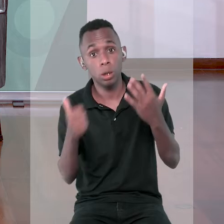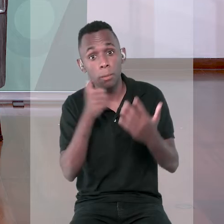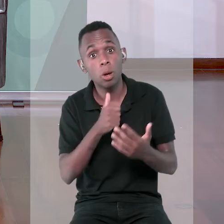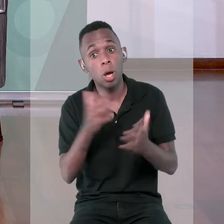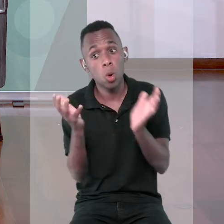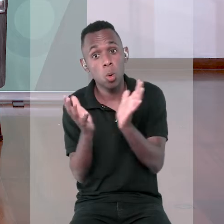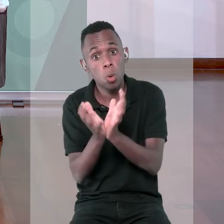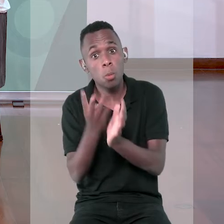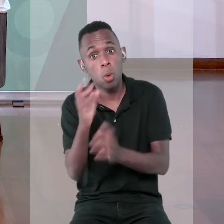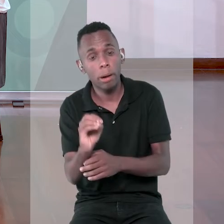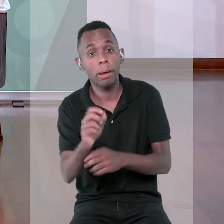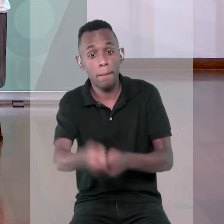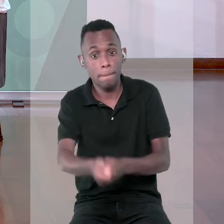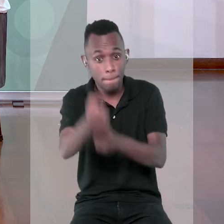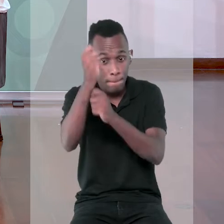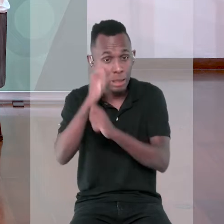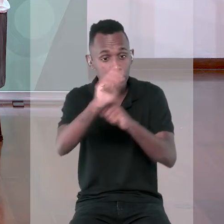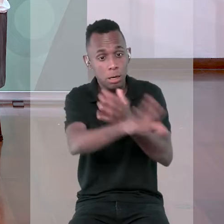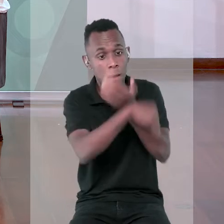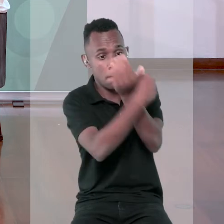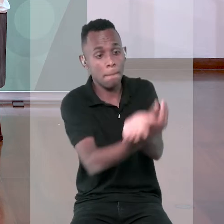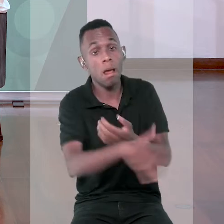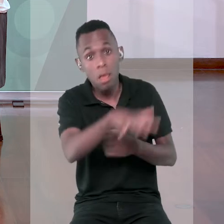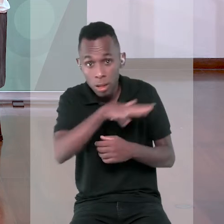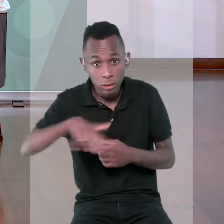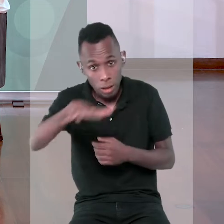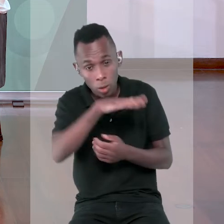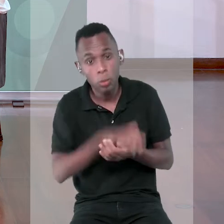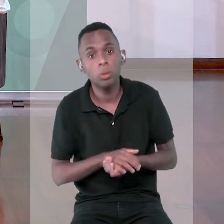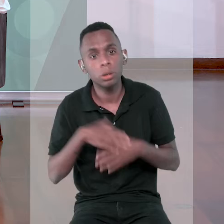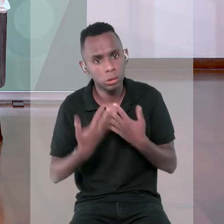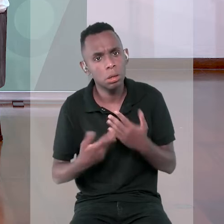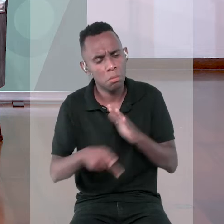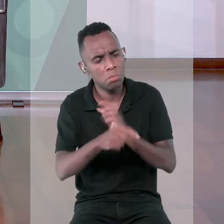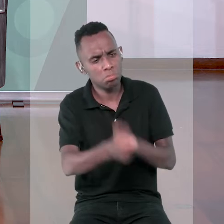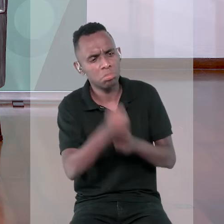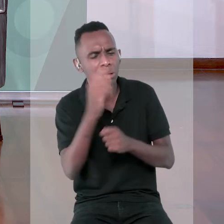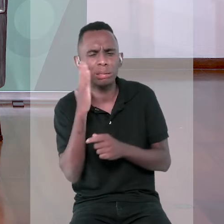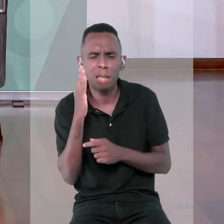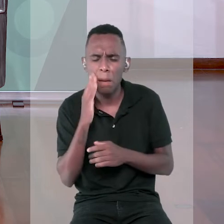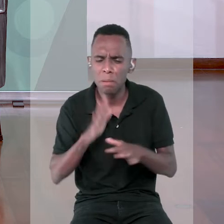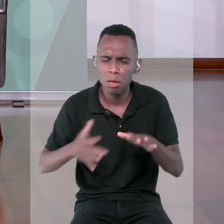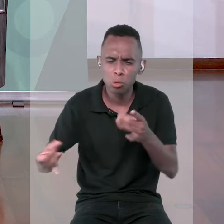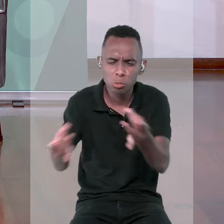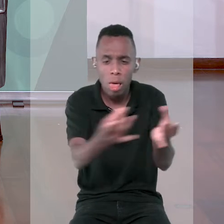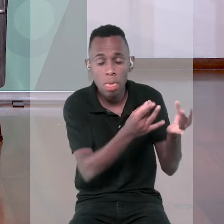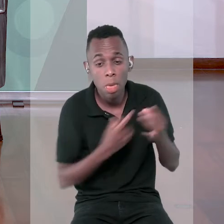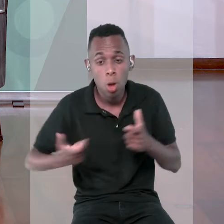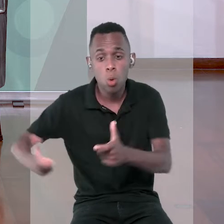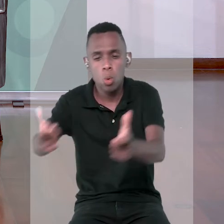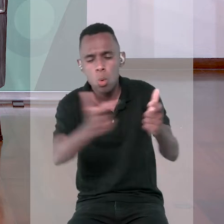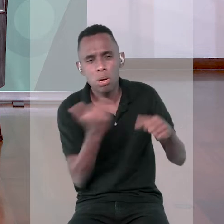pescadoras, e pescadoras, inclusive, de baleias ali na região. E marisqueiras. Então, ela conhecia a ilha como ninguém. E a ilha